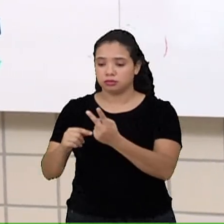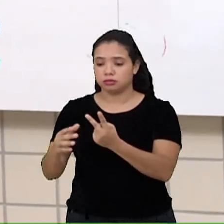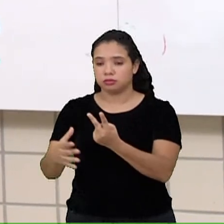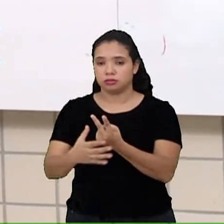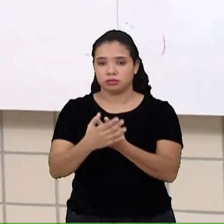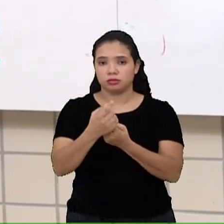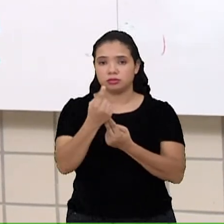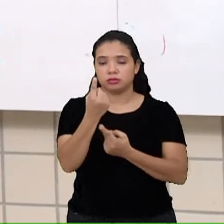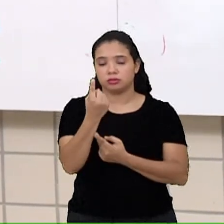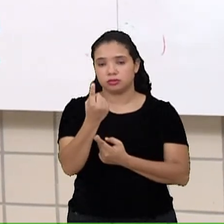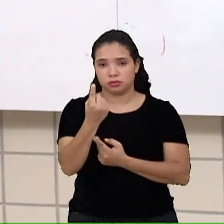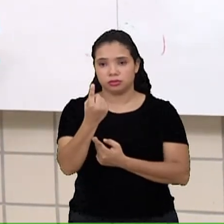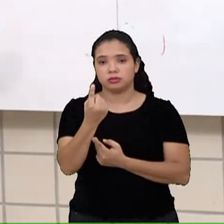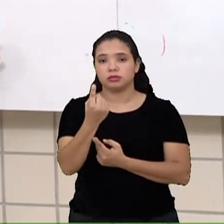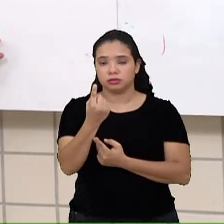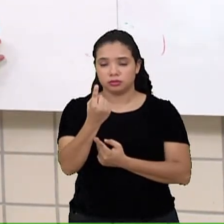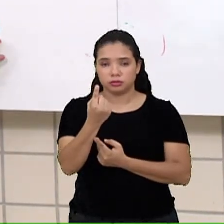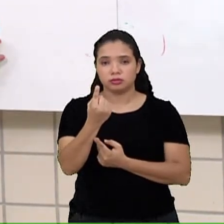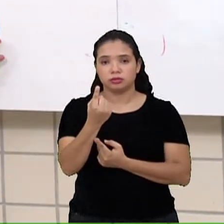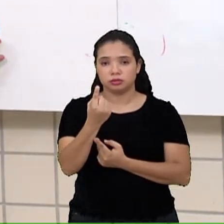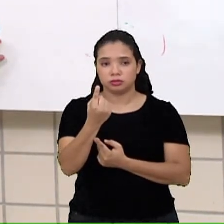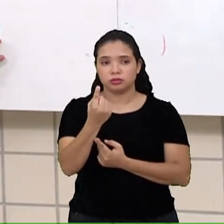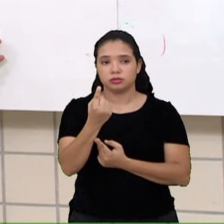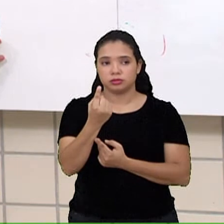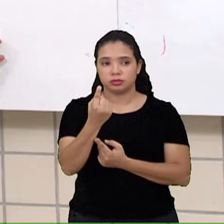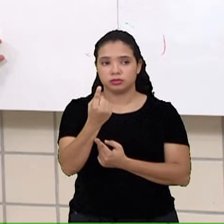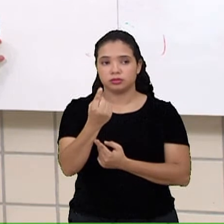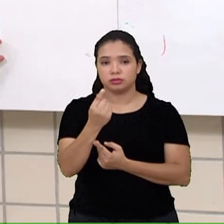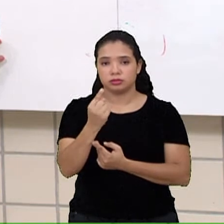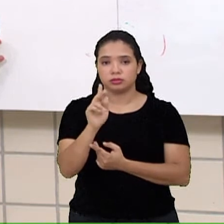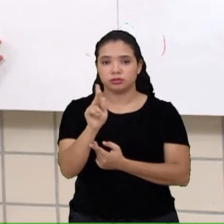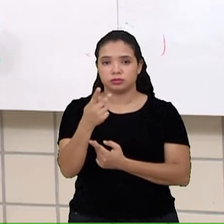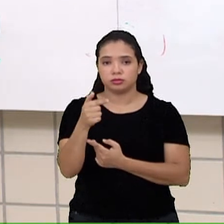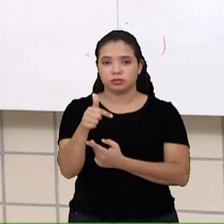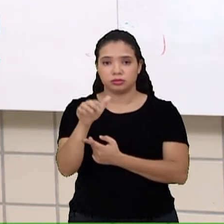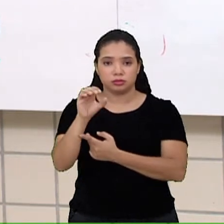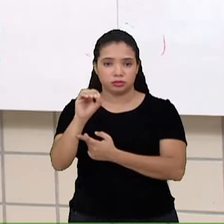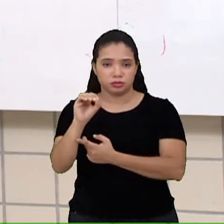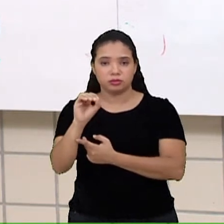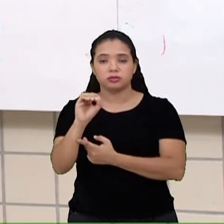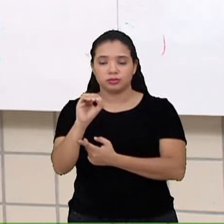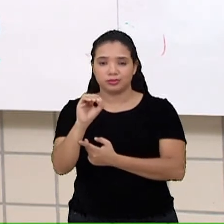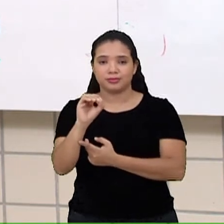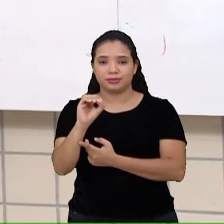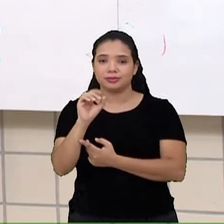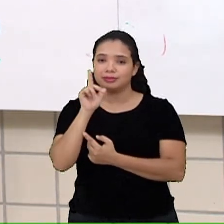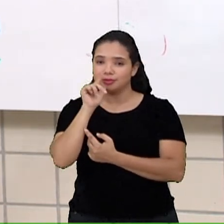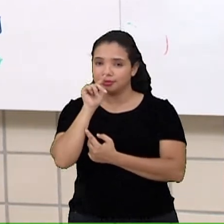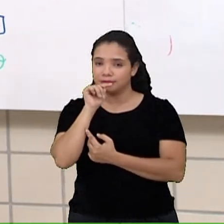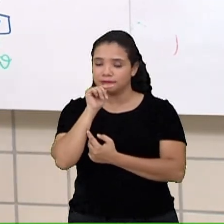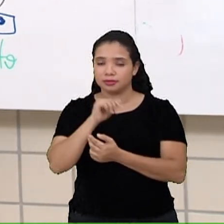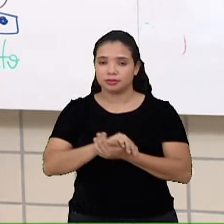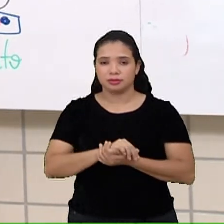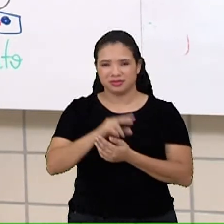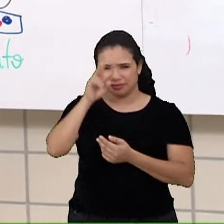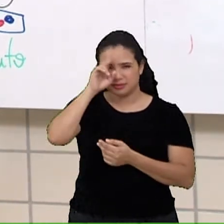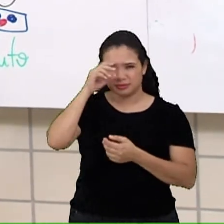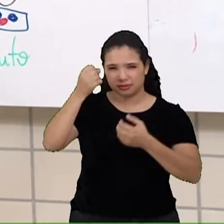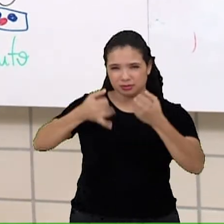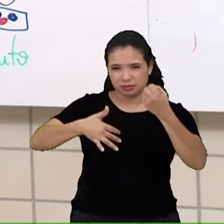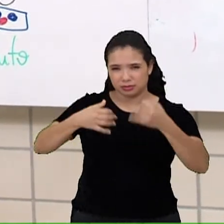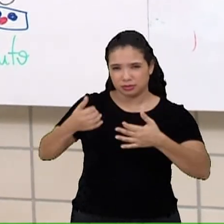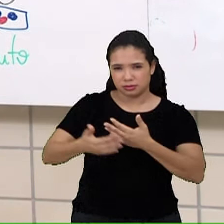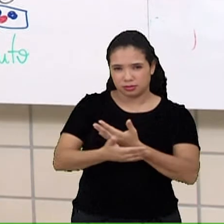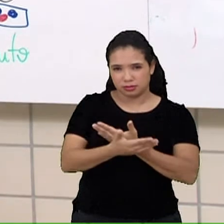reação química, eu formei uma só. Que é quem? Que é minha água. Lembra que eu acabei de falar para vocês